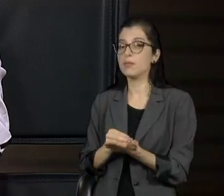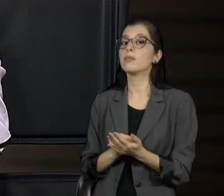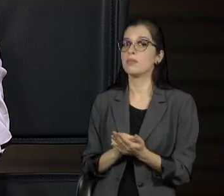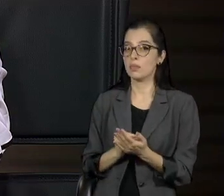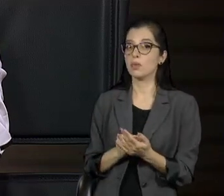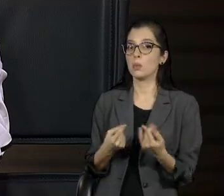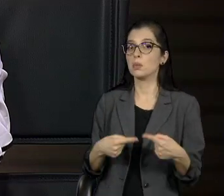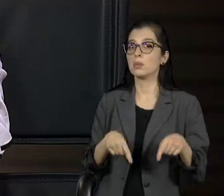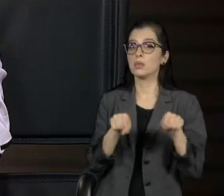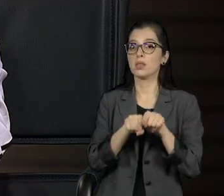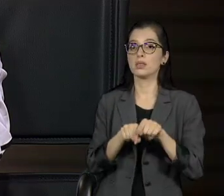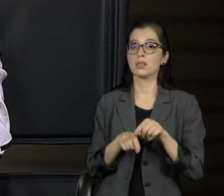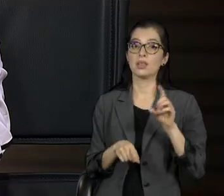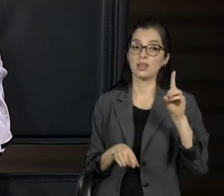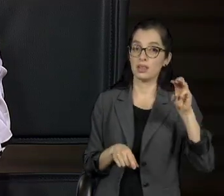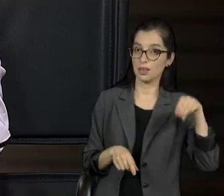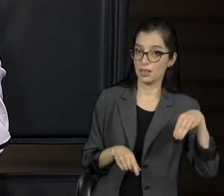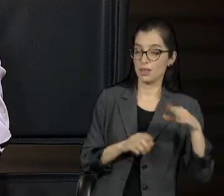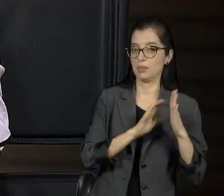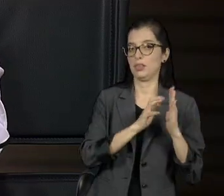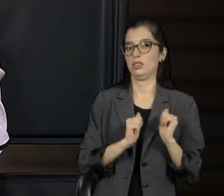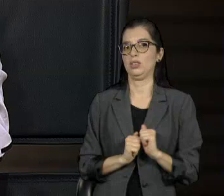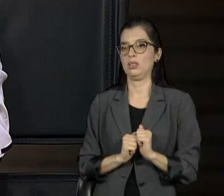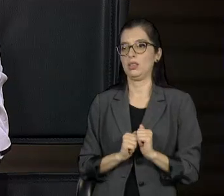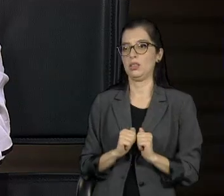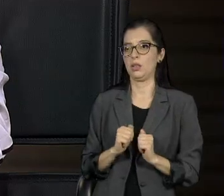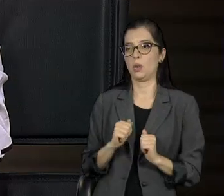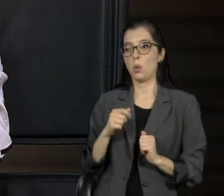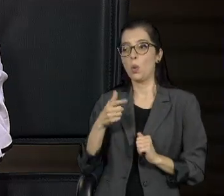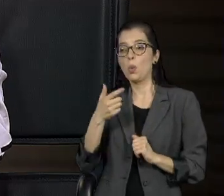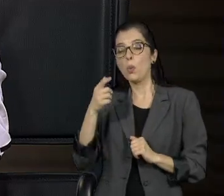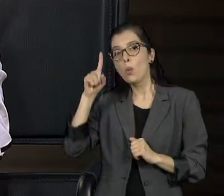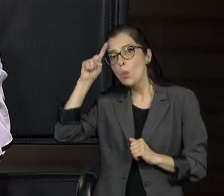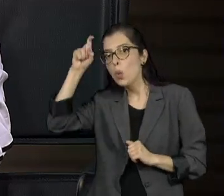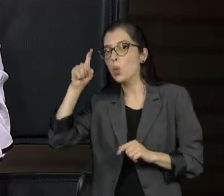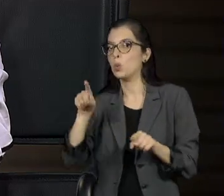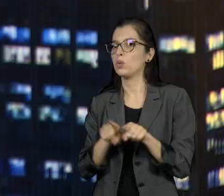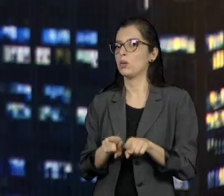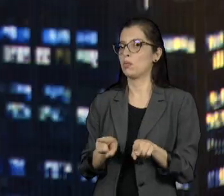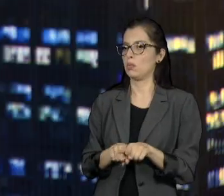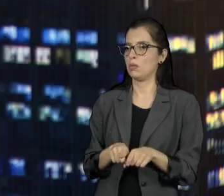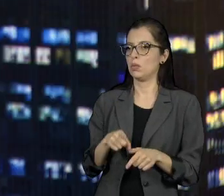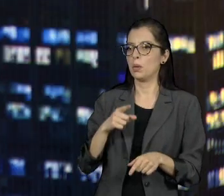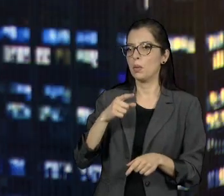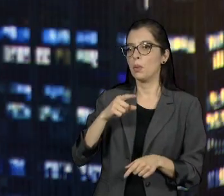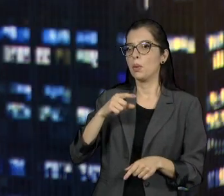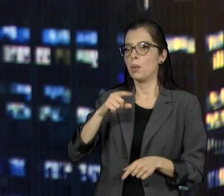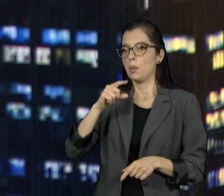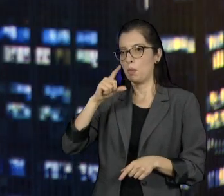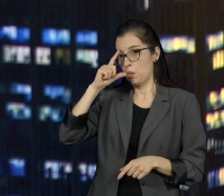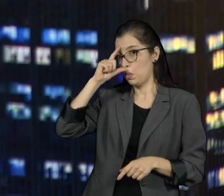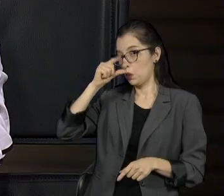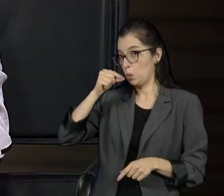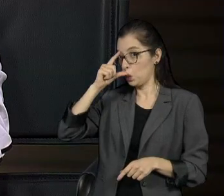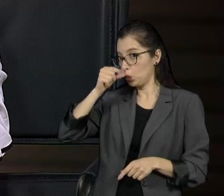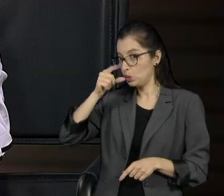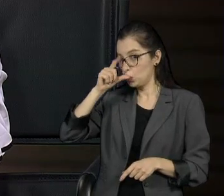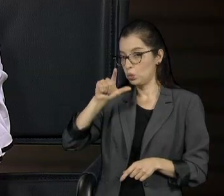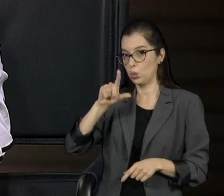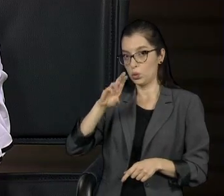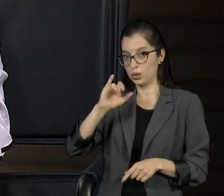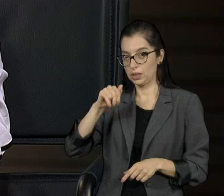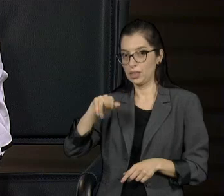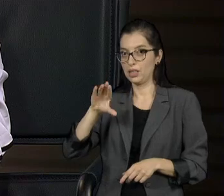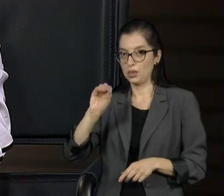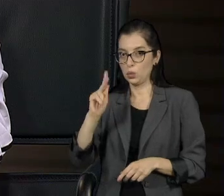algumas figuras aí que são novas, mas que também a gente já viu apontarem como possíveis candidatos já há algum